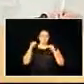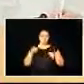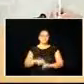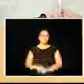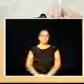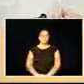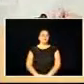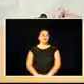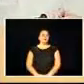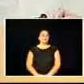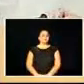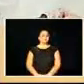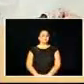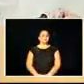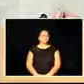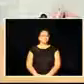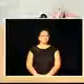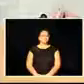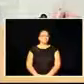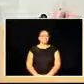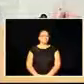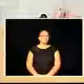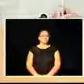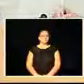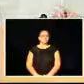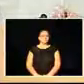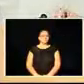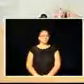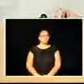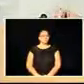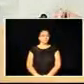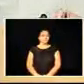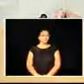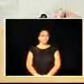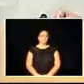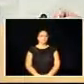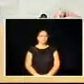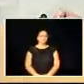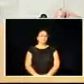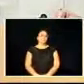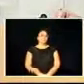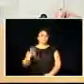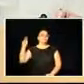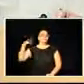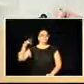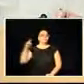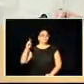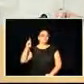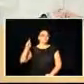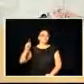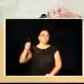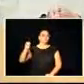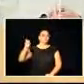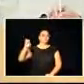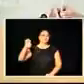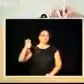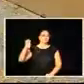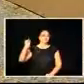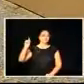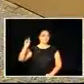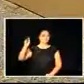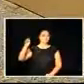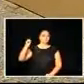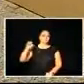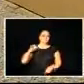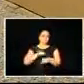Vilela. Presente. Vereador Carlos Peixoto. Presente. Vereador Diego. Ausente. Vereador Douglas